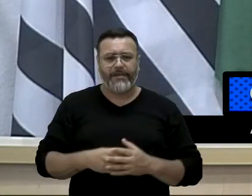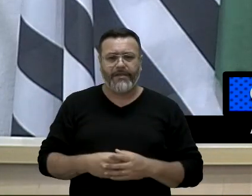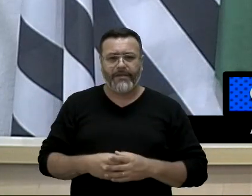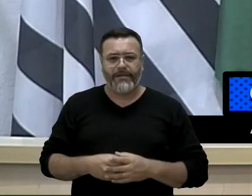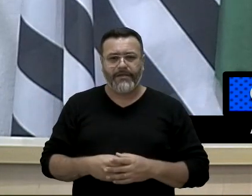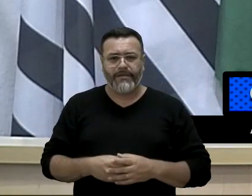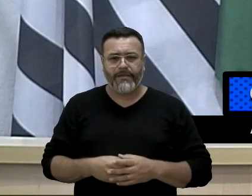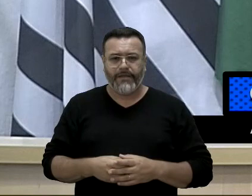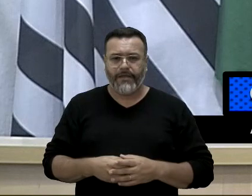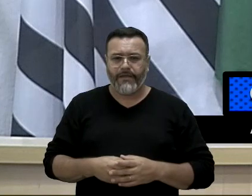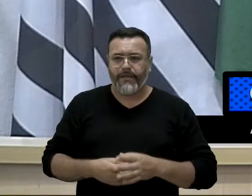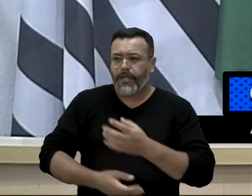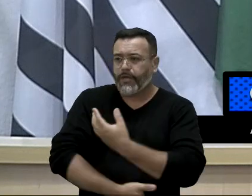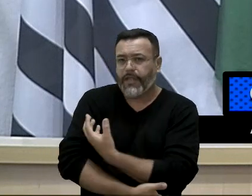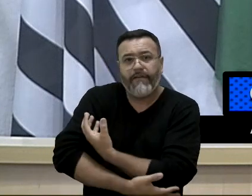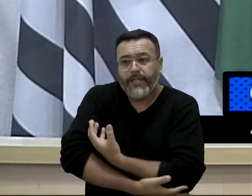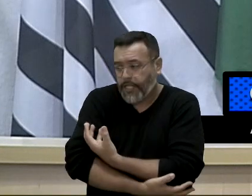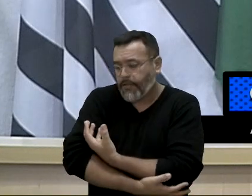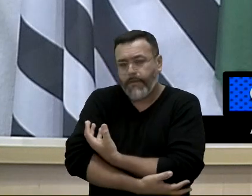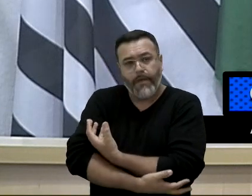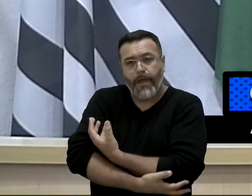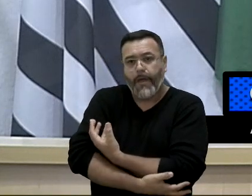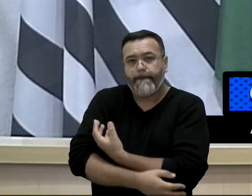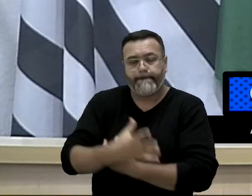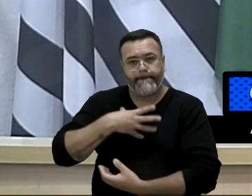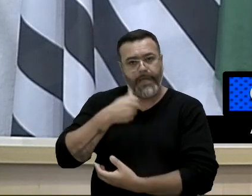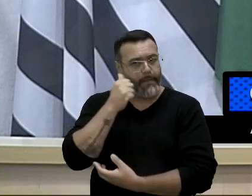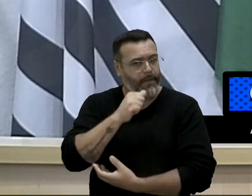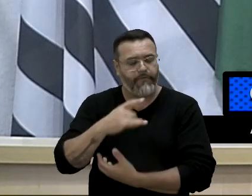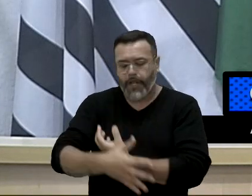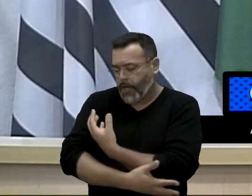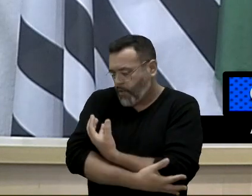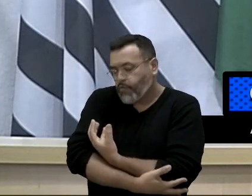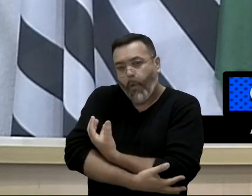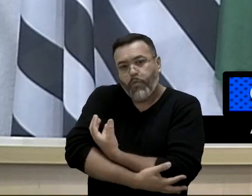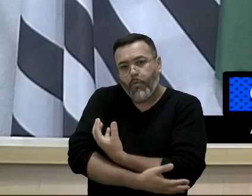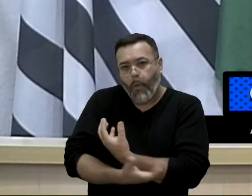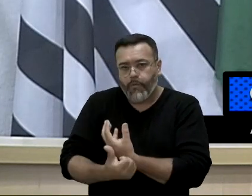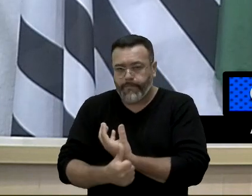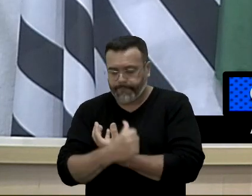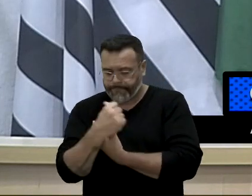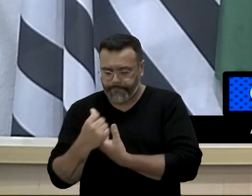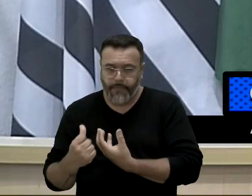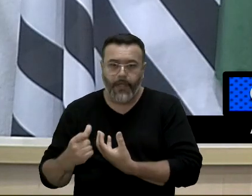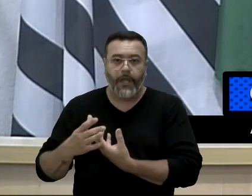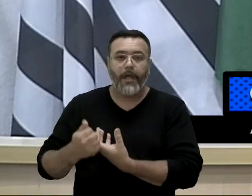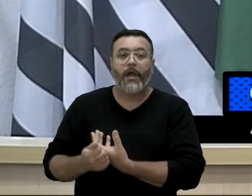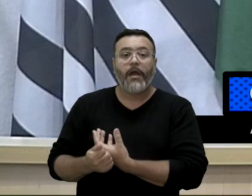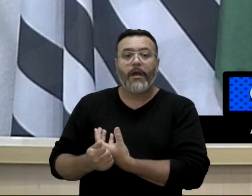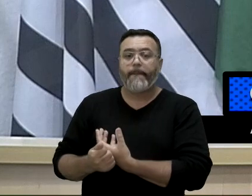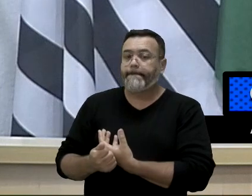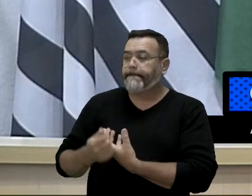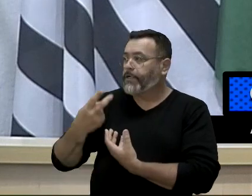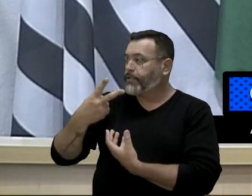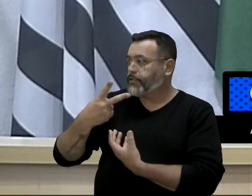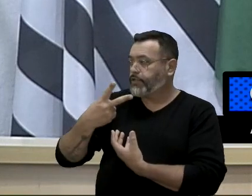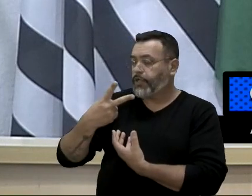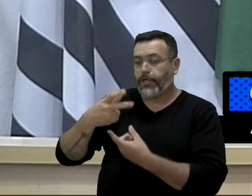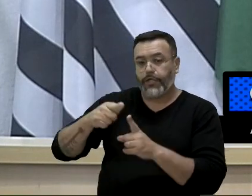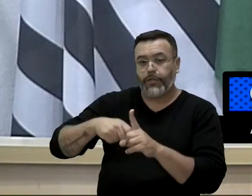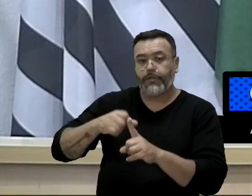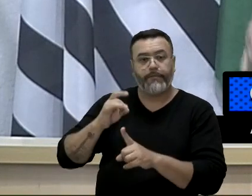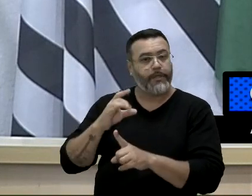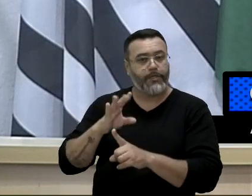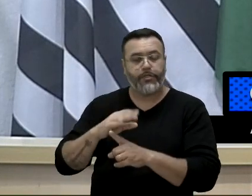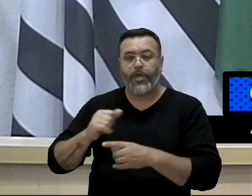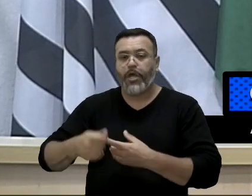Gente, eu dava mamar pra Manu, às vezes, eu tava dando mamar pra Manu na mamadeirinha, que eu só conseguia amamentar 2 meses por conta das 2 reduções, e eu tava